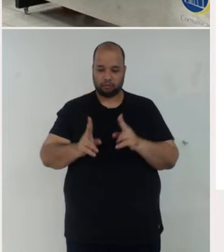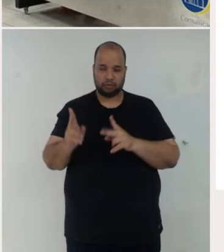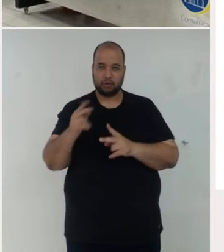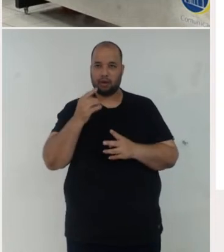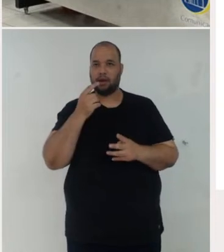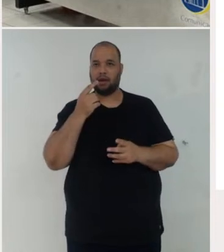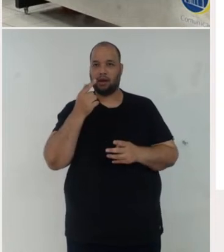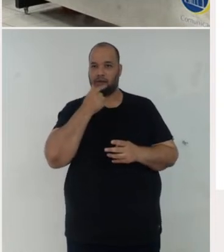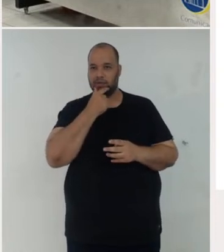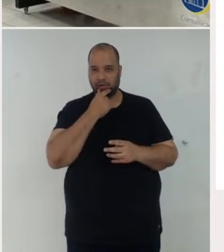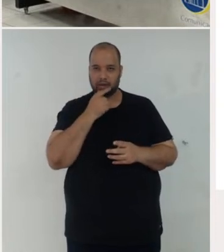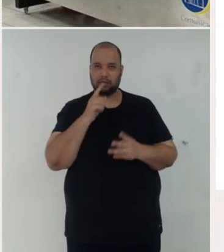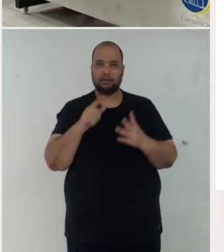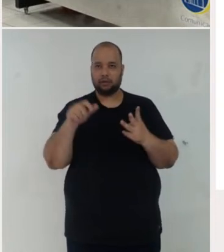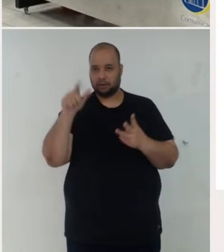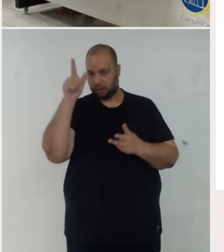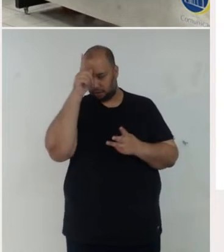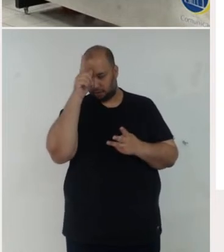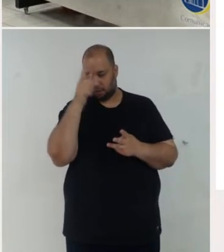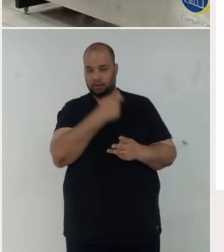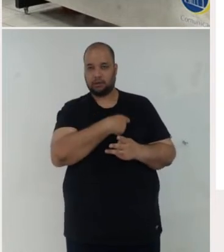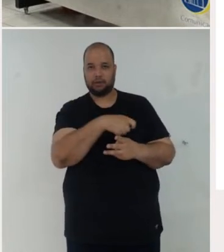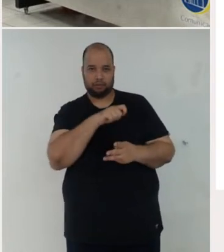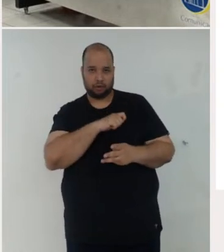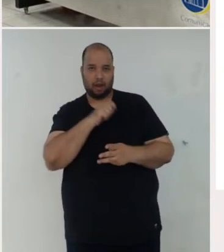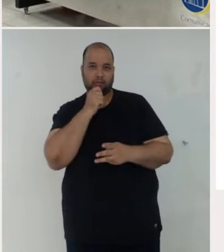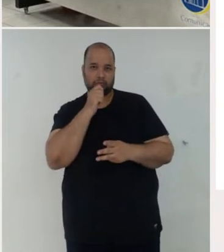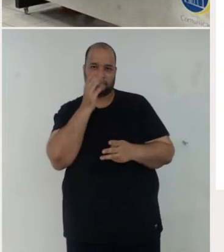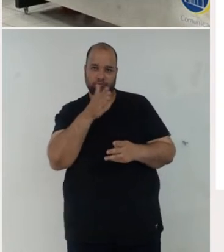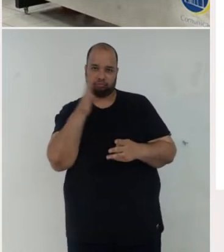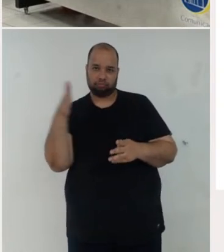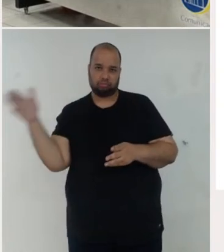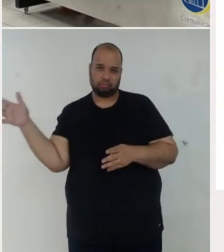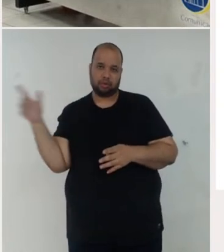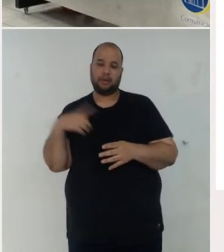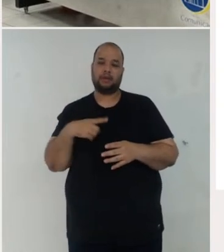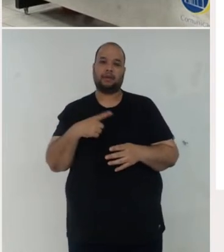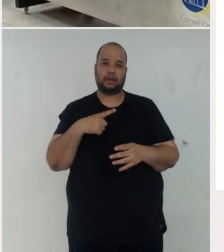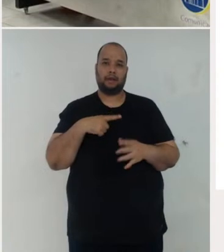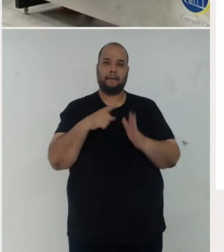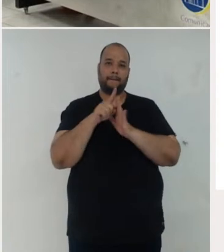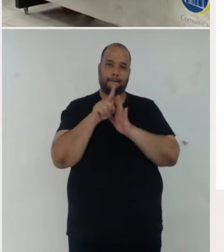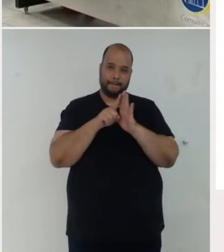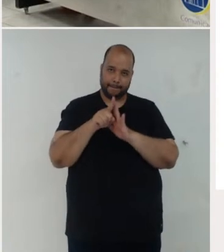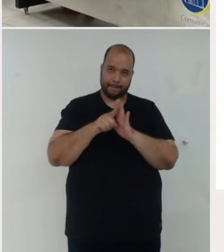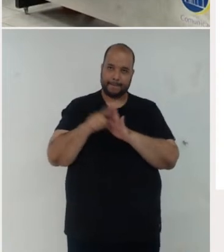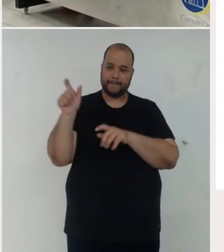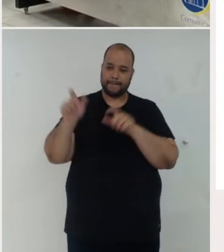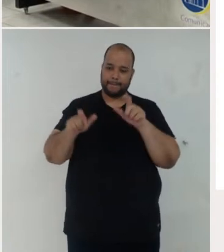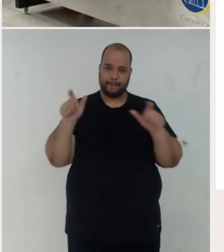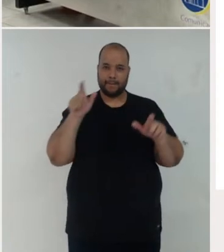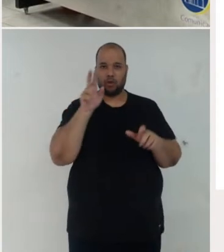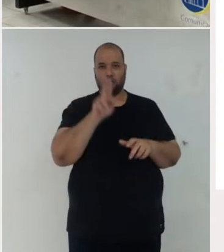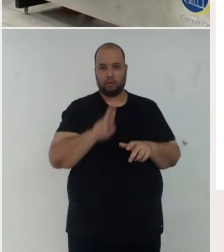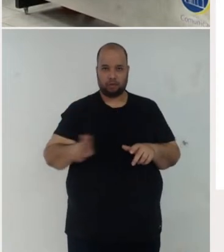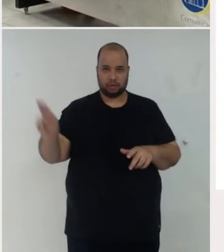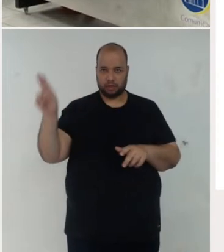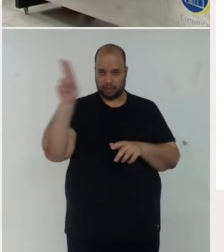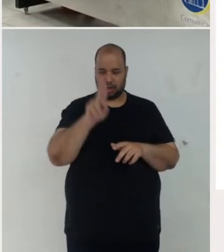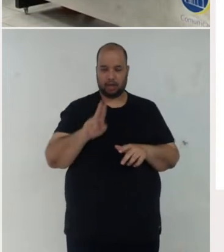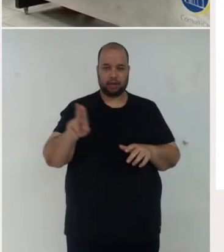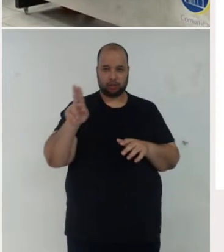alemã e a espanhol. Tá? Então, o nosso critério foi pesquisadoras de universidades